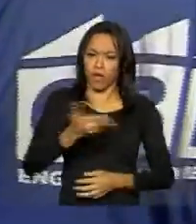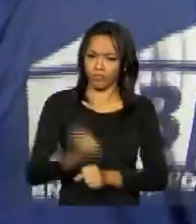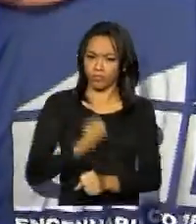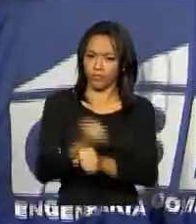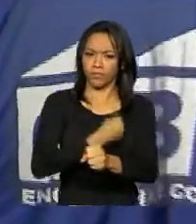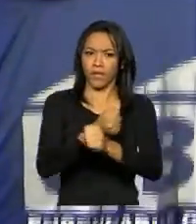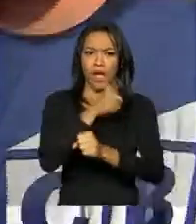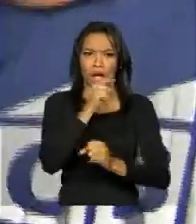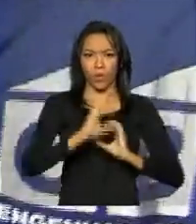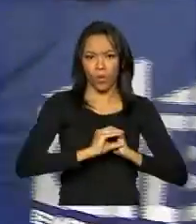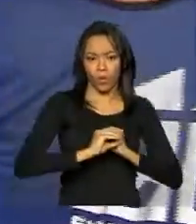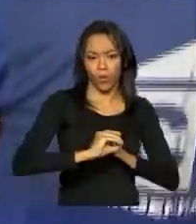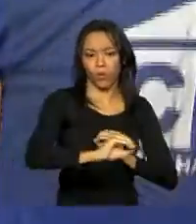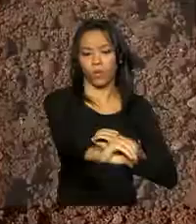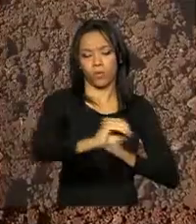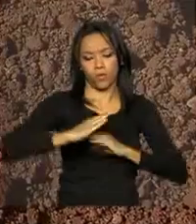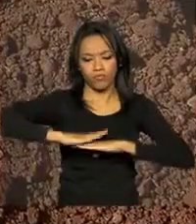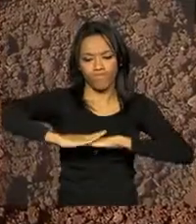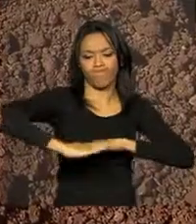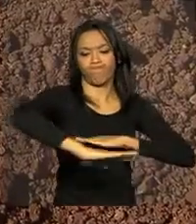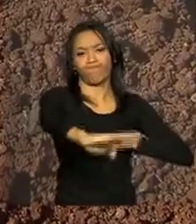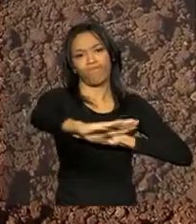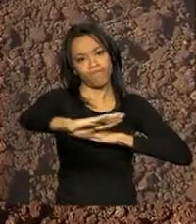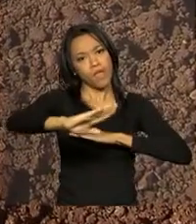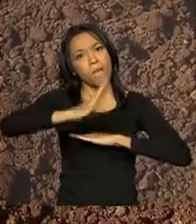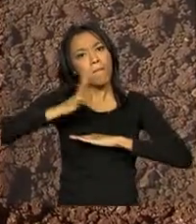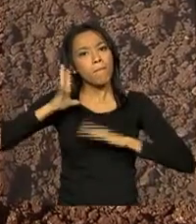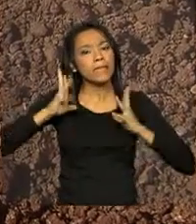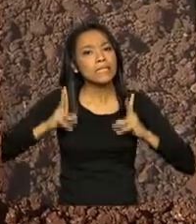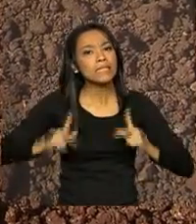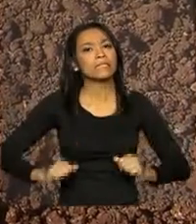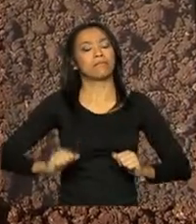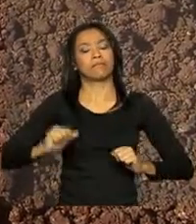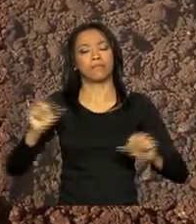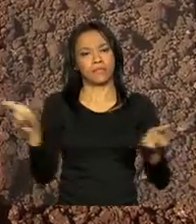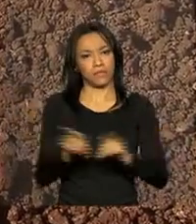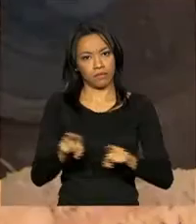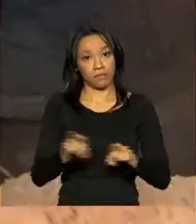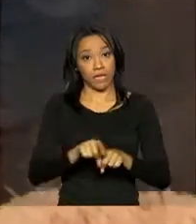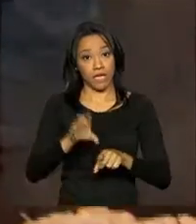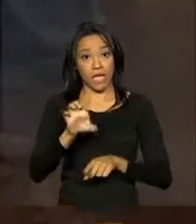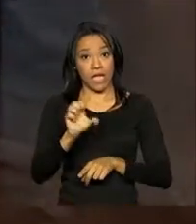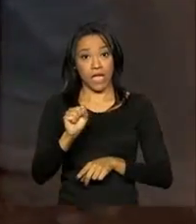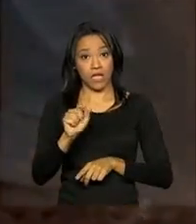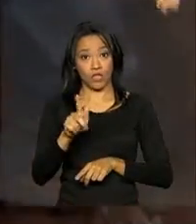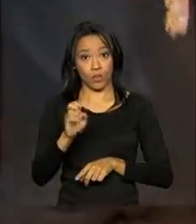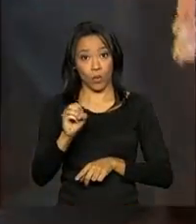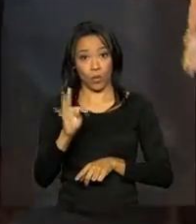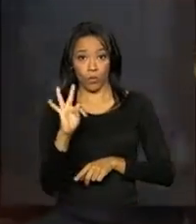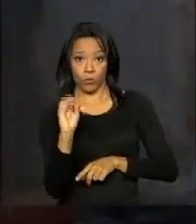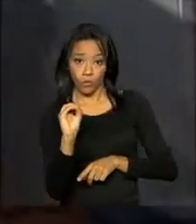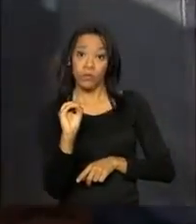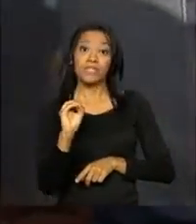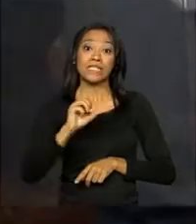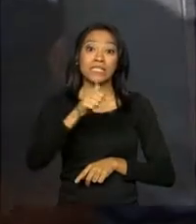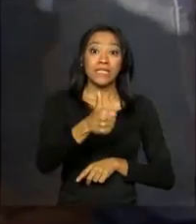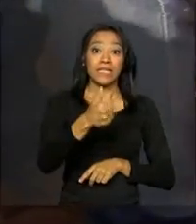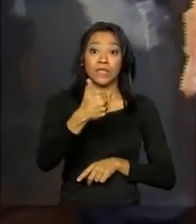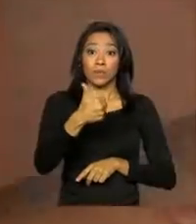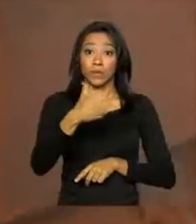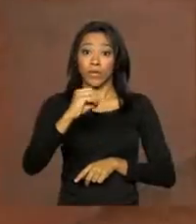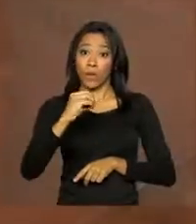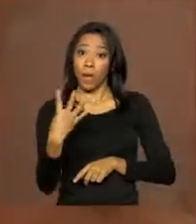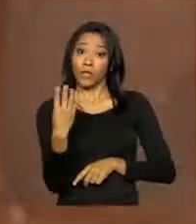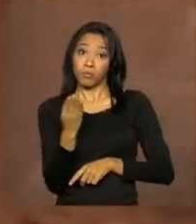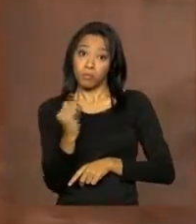básico, que inclui empreendimentos para ampliar a oferta de água potável e o tratamento de esgoto, mais de 104 bilhões de